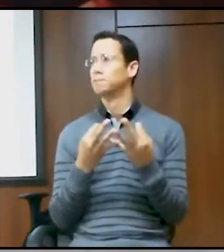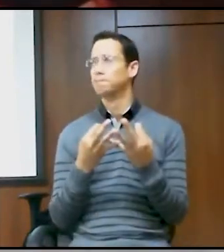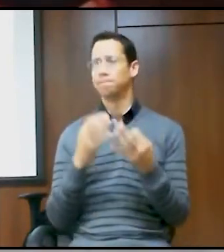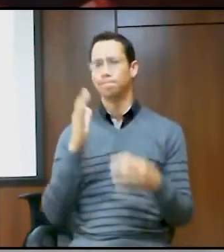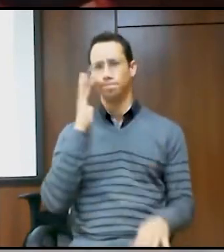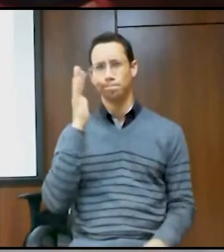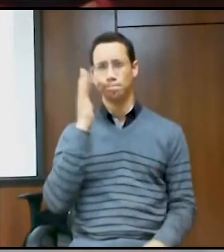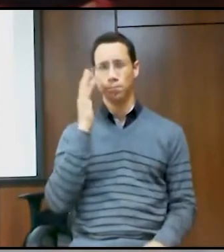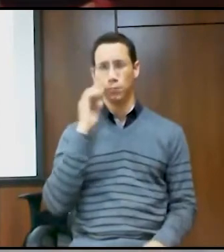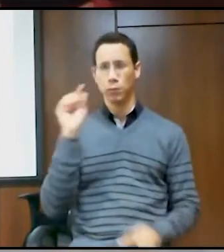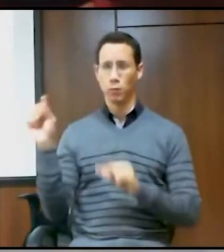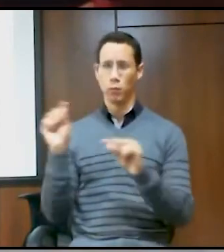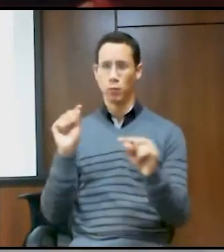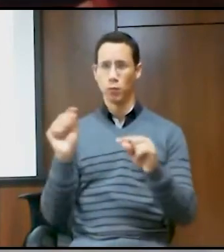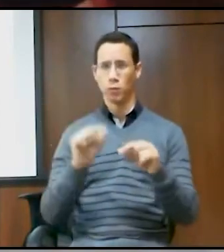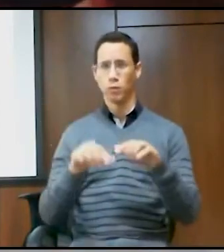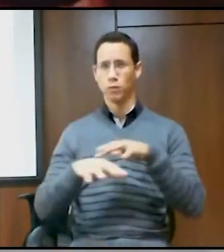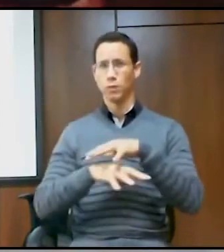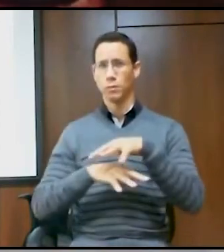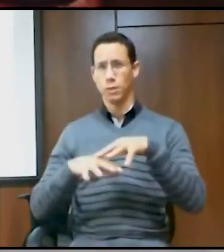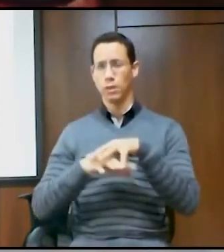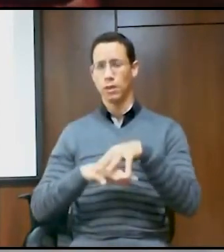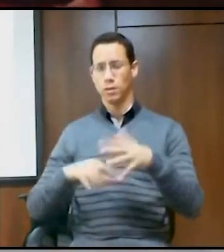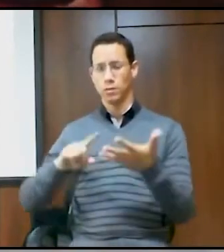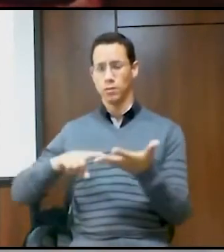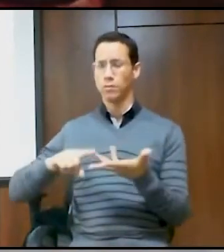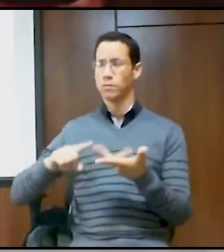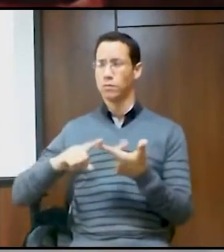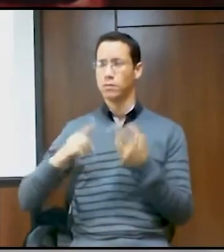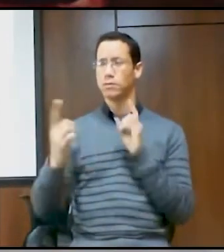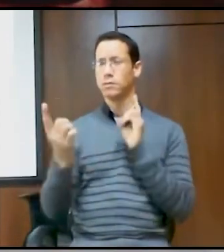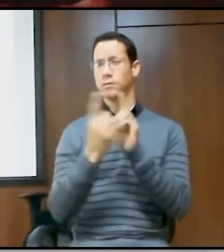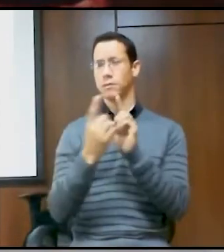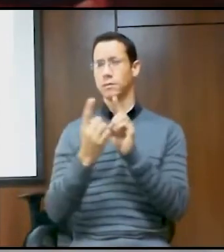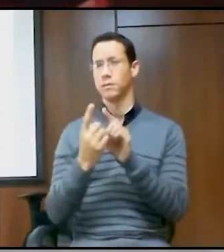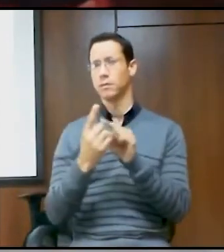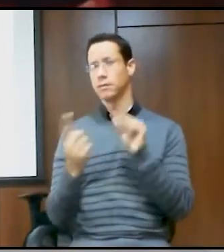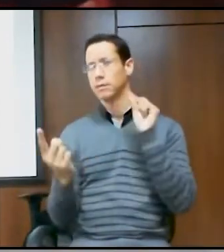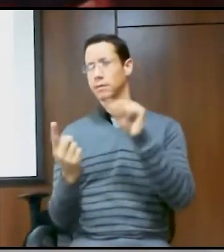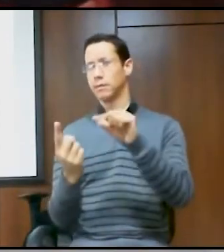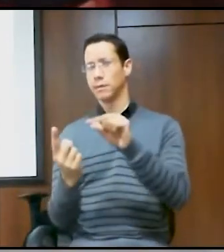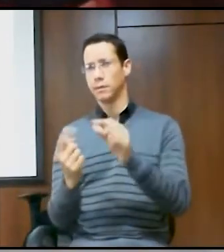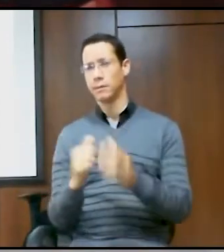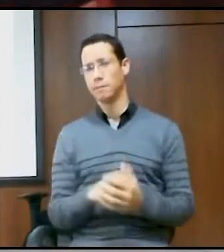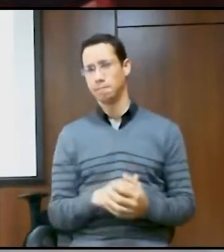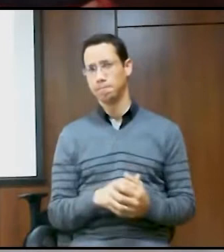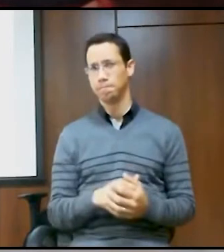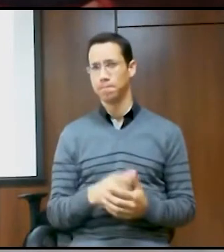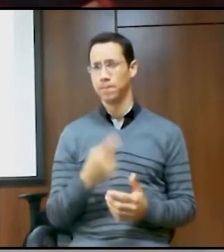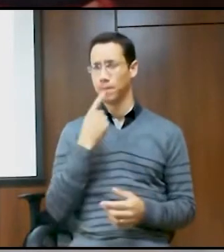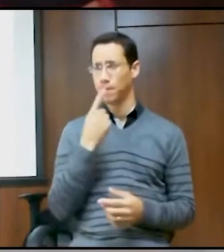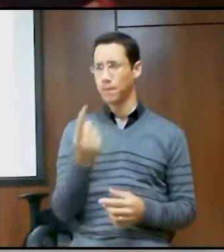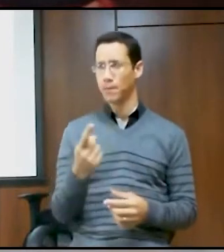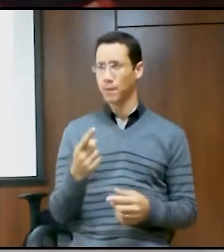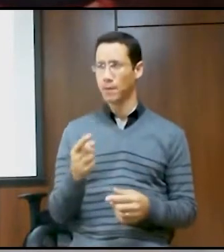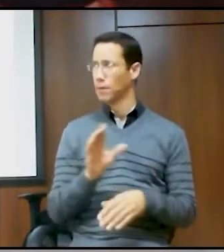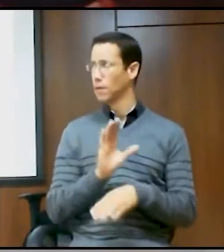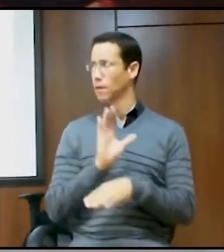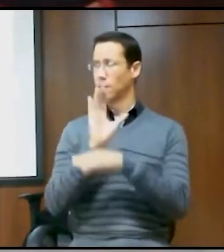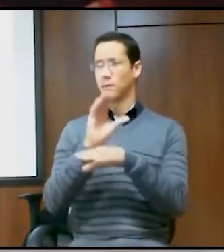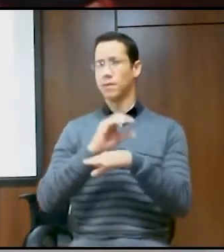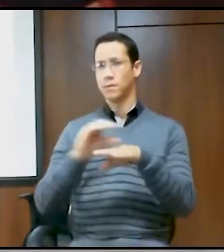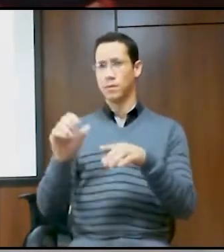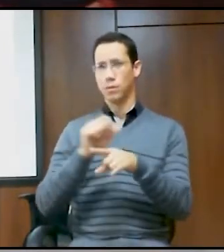pensar quais são as vulnerabilidades, sobre quem é atendido. Quando a gente fala de auxílio aluguel, a gente fala assim, a gente não